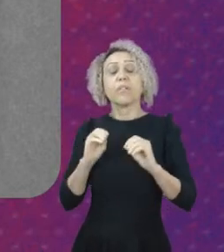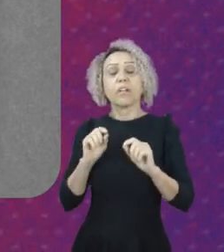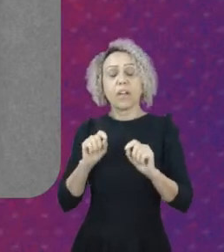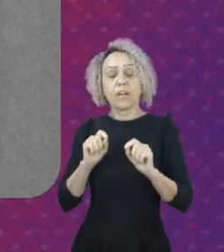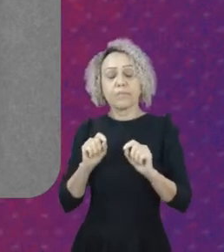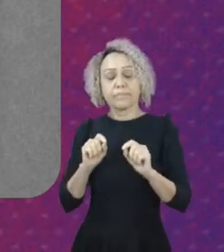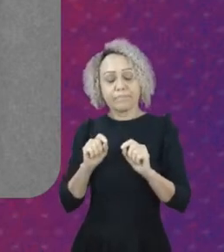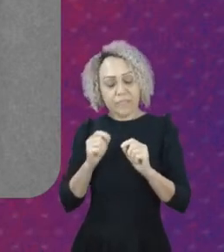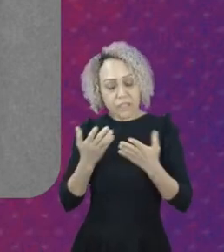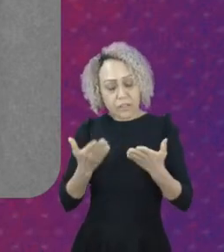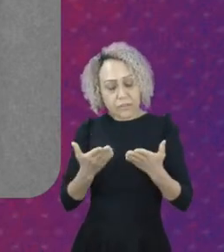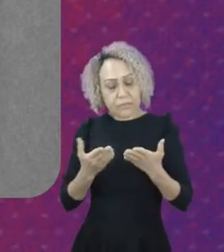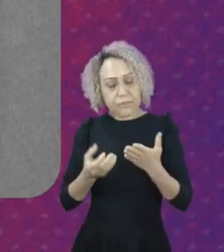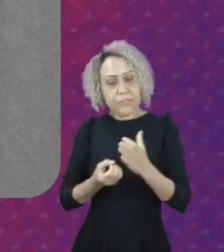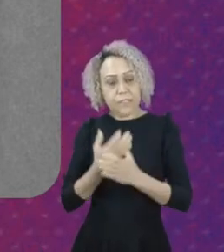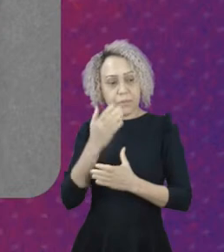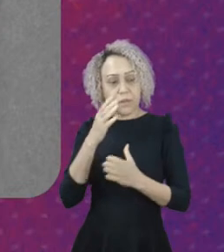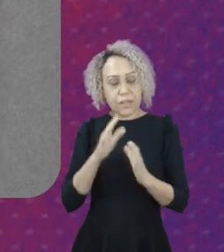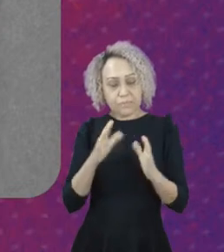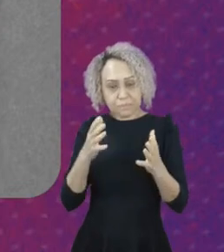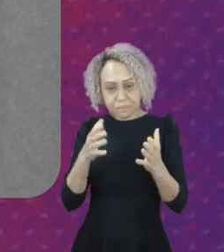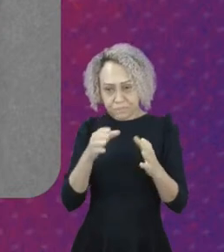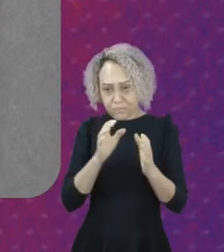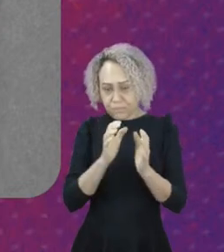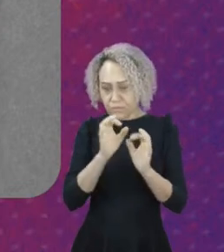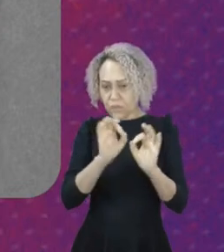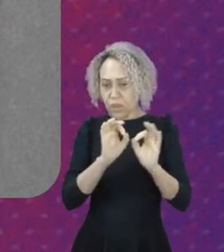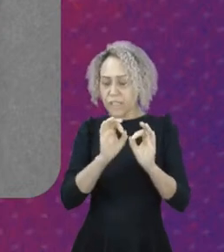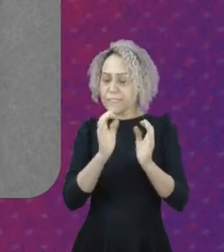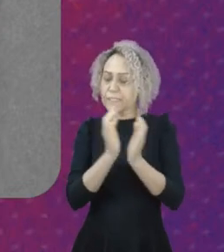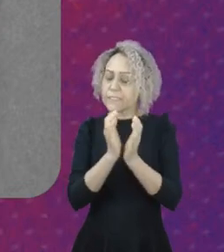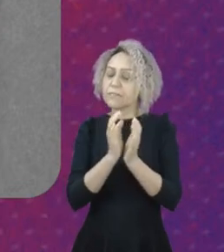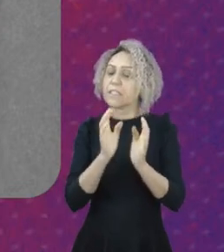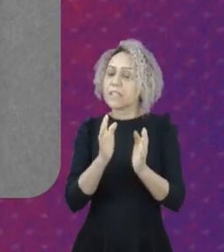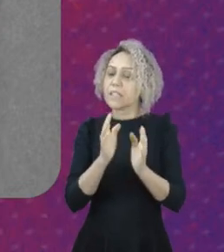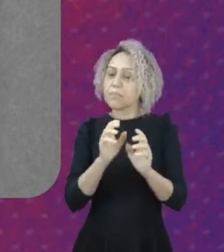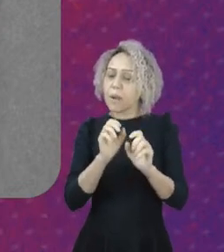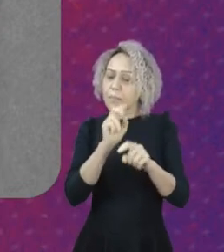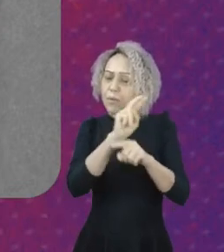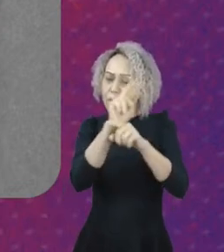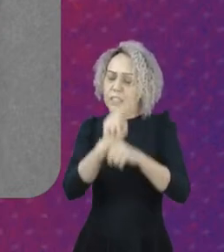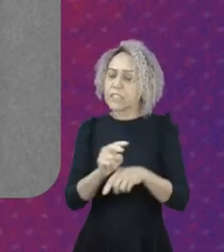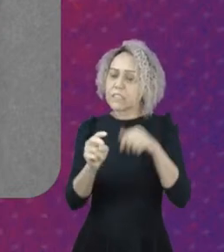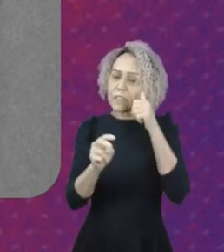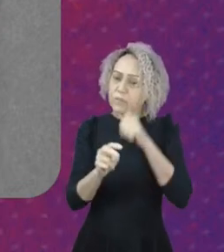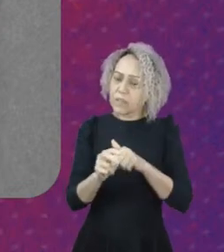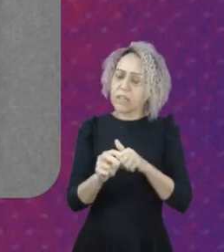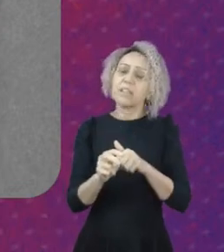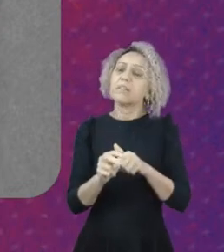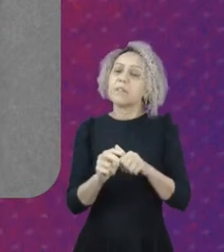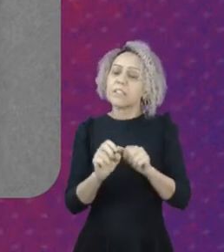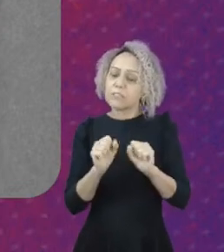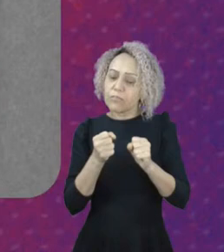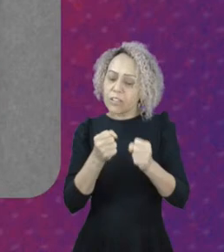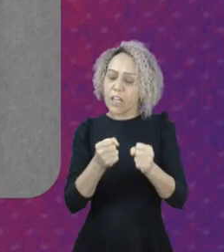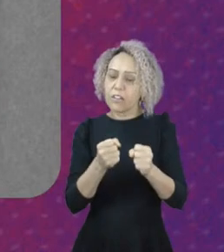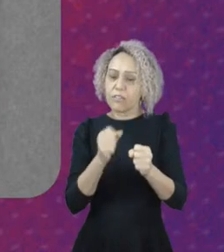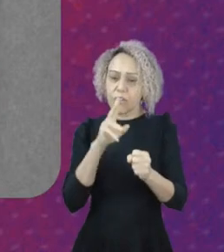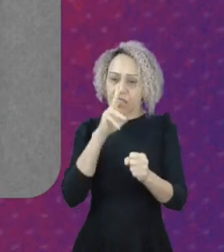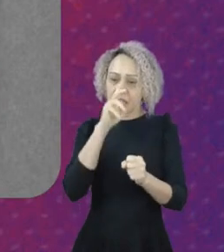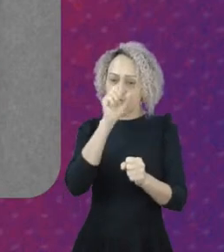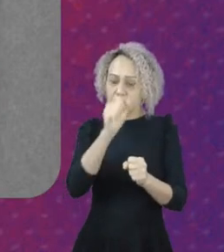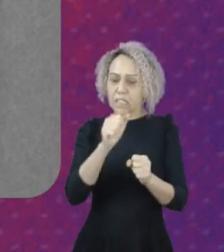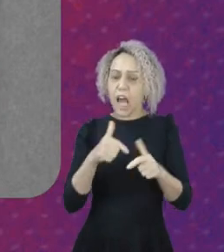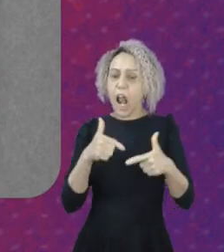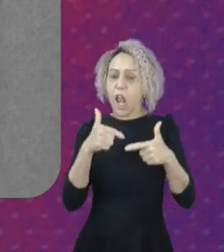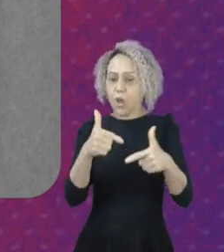editais e outros fomentos para que a gente pudesse alavancar, né, a luta dessas mulheres, tendo em vista que o estado de Alagoas,